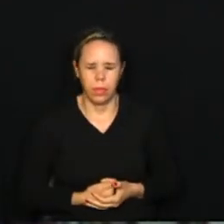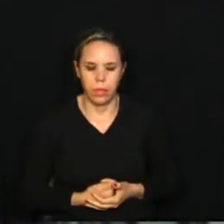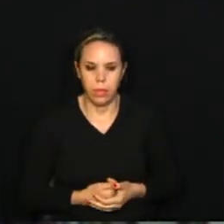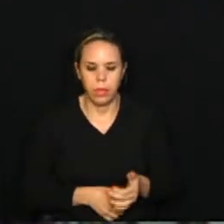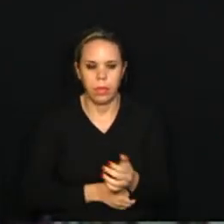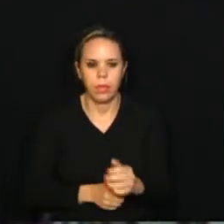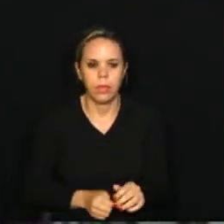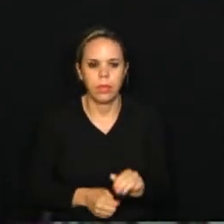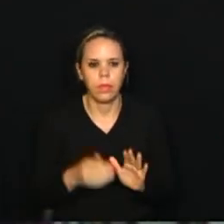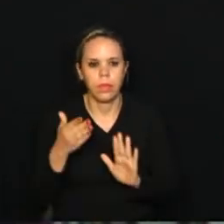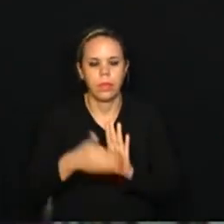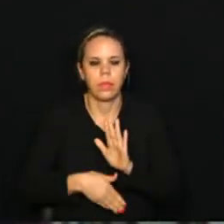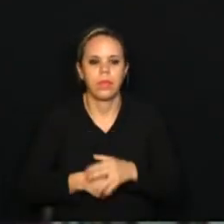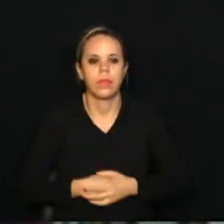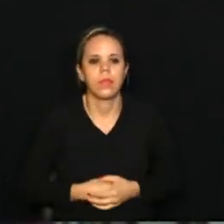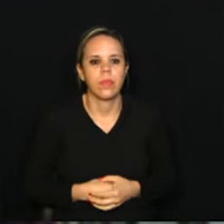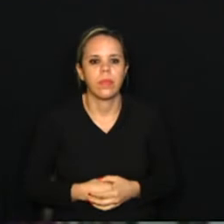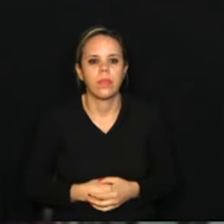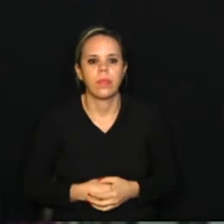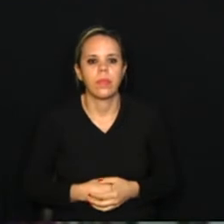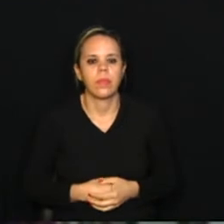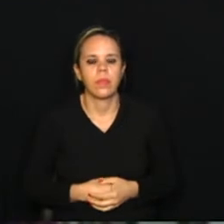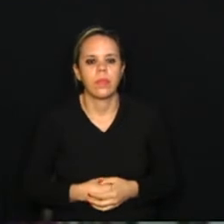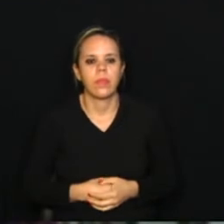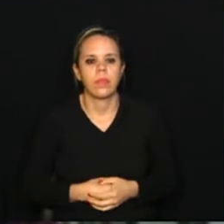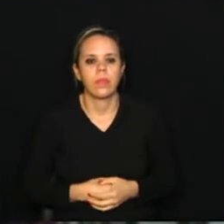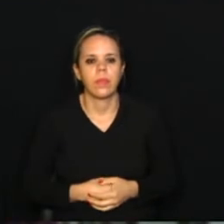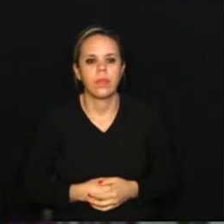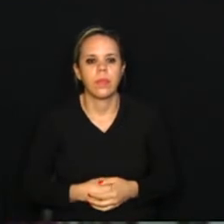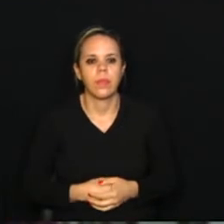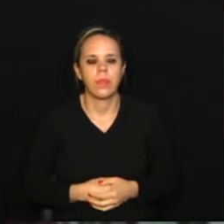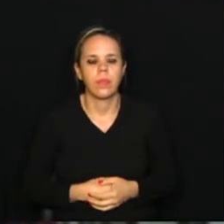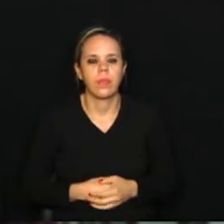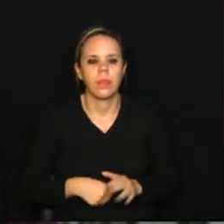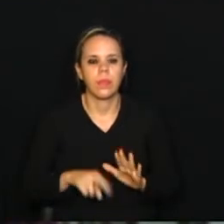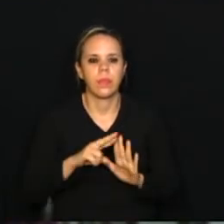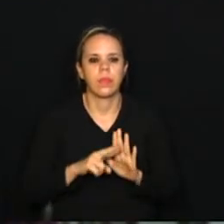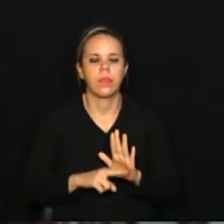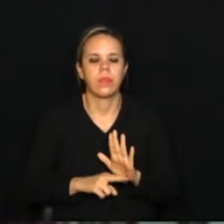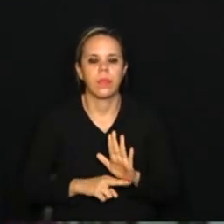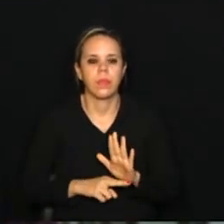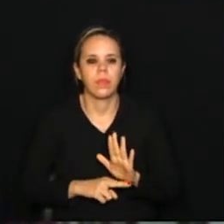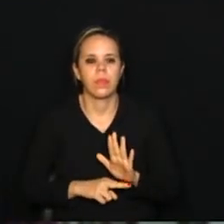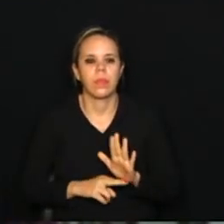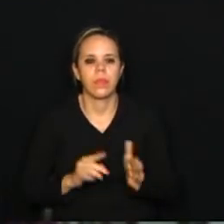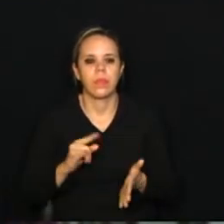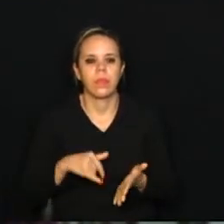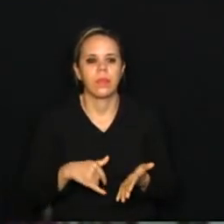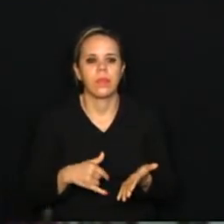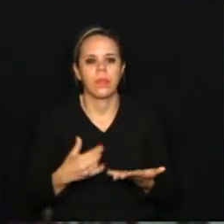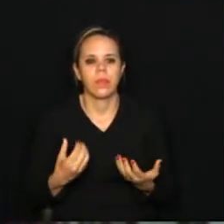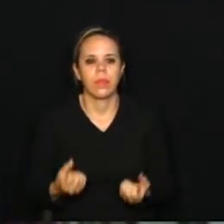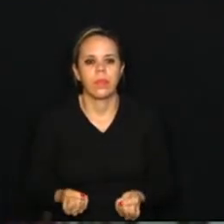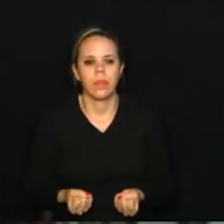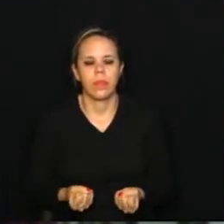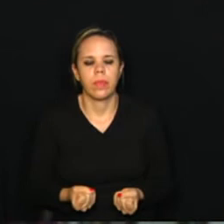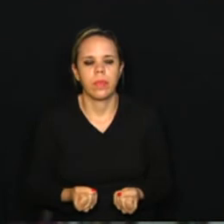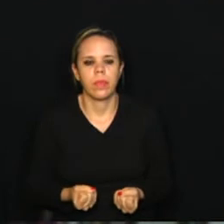um atestado, um procedimento de reconhecimento